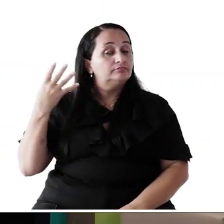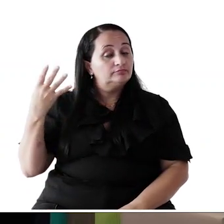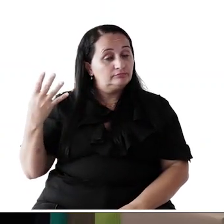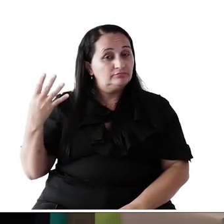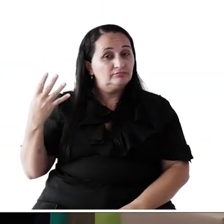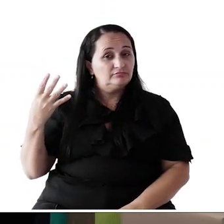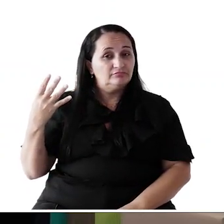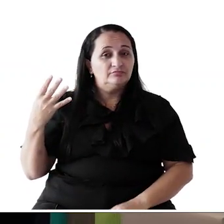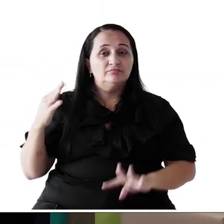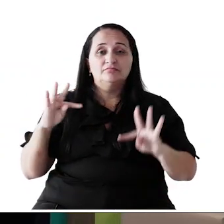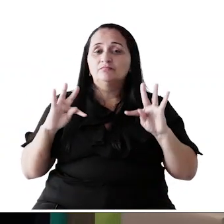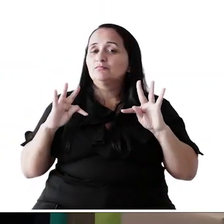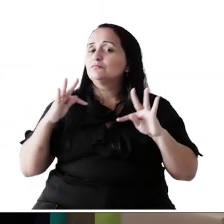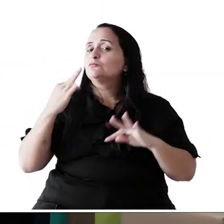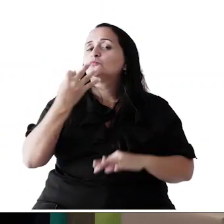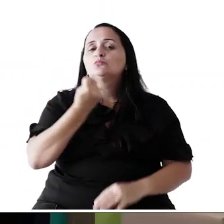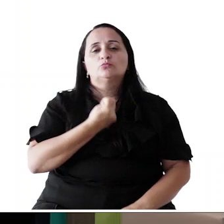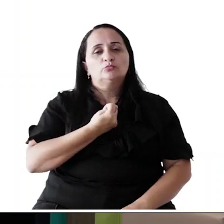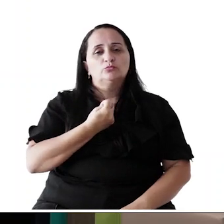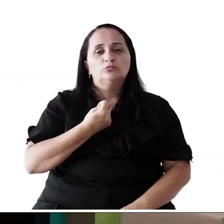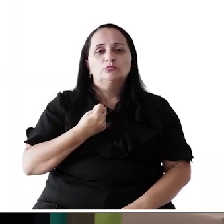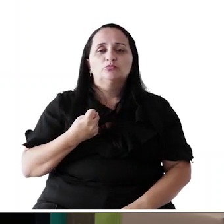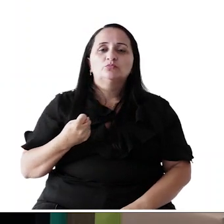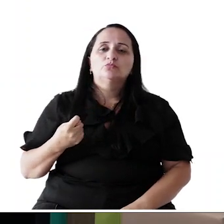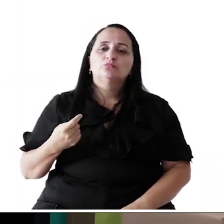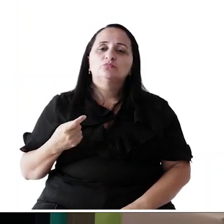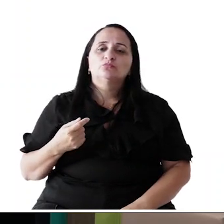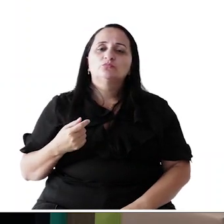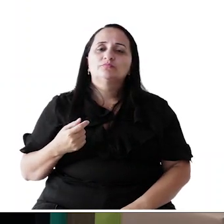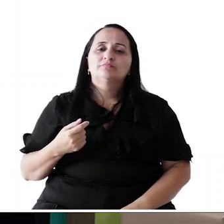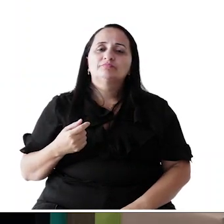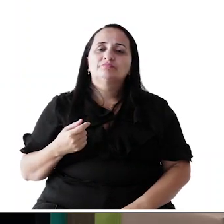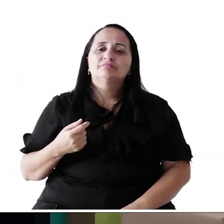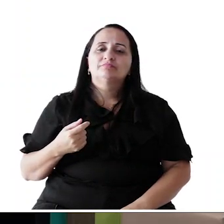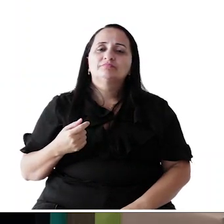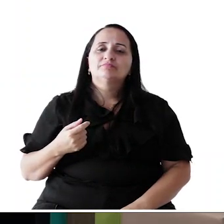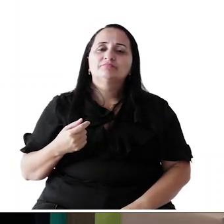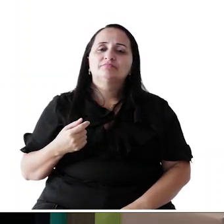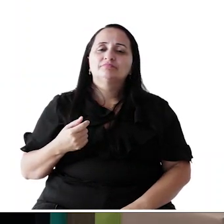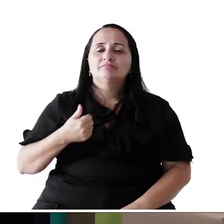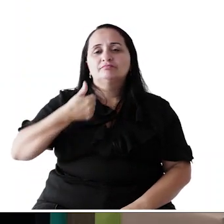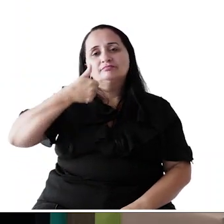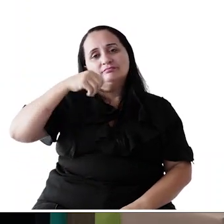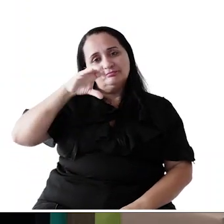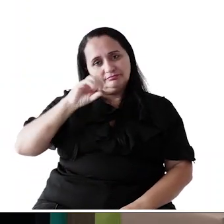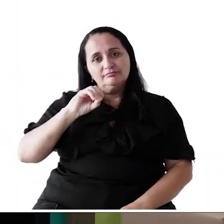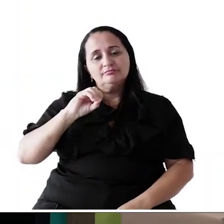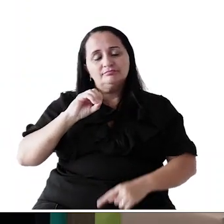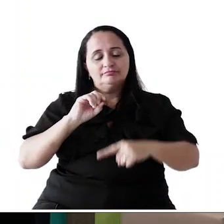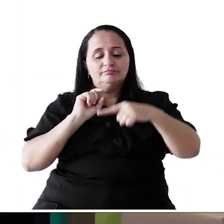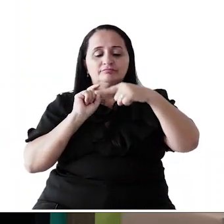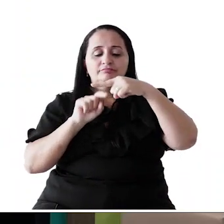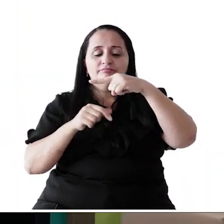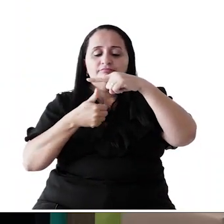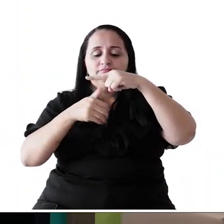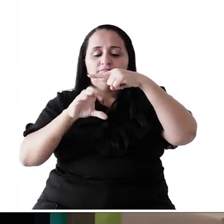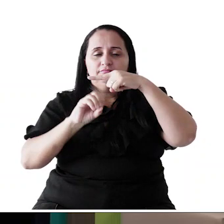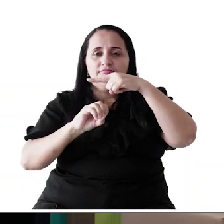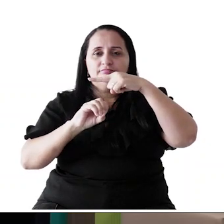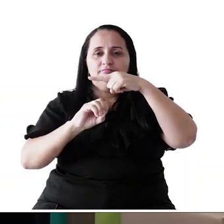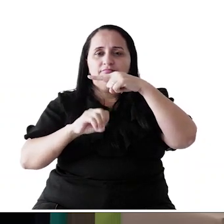mas o meu todo tem quanto? O meu total tenho 10. Então, qual é a fração